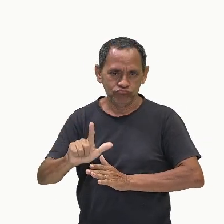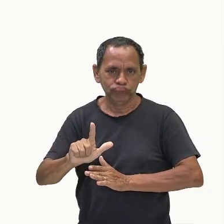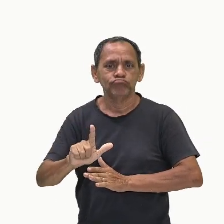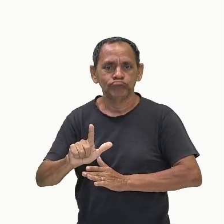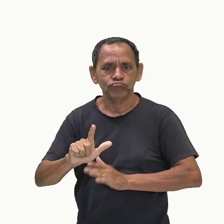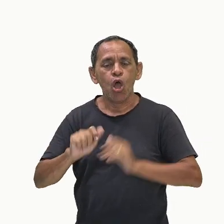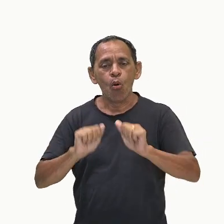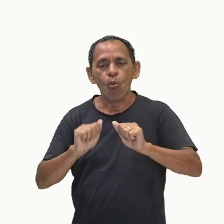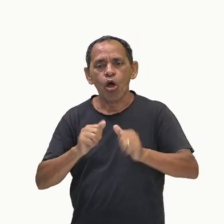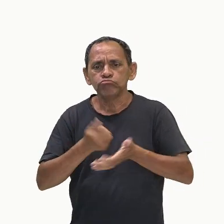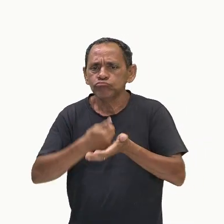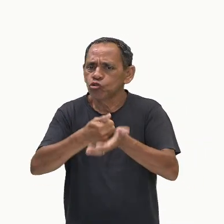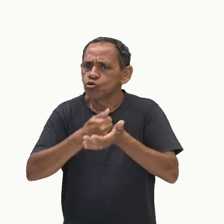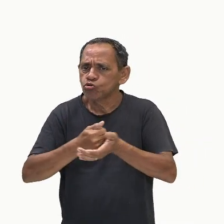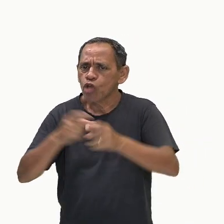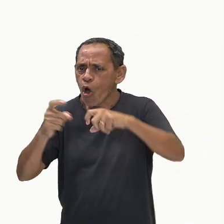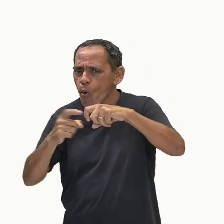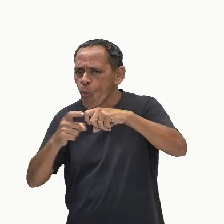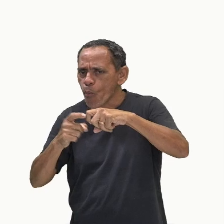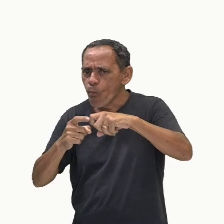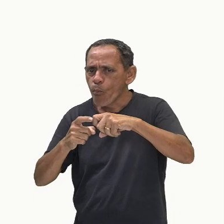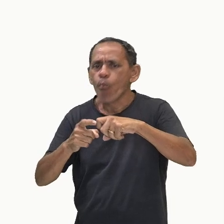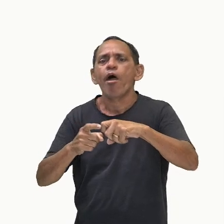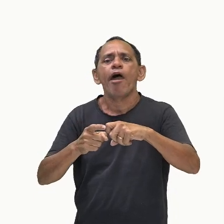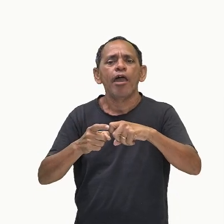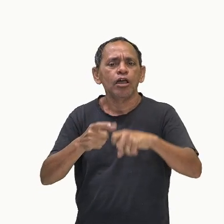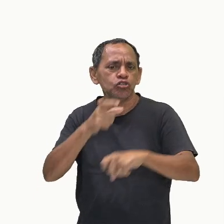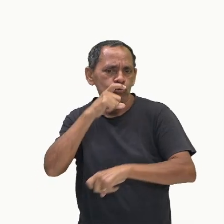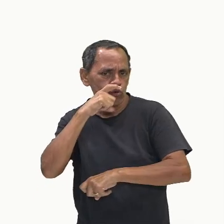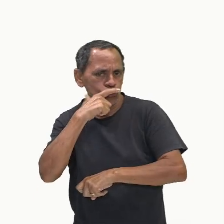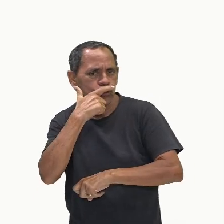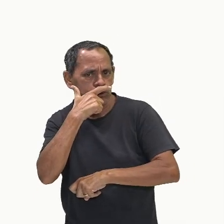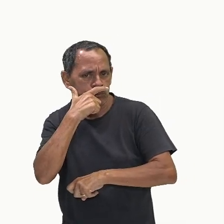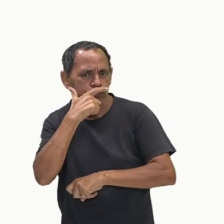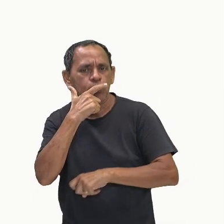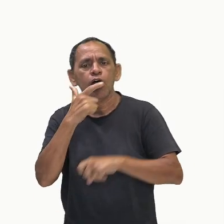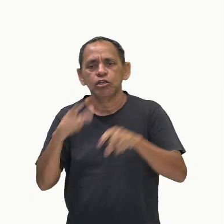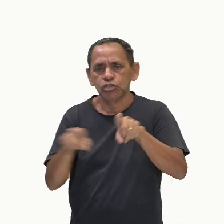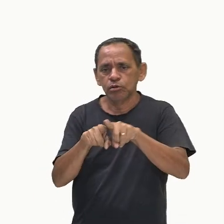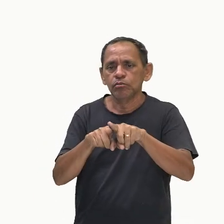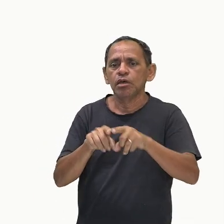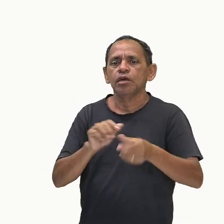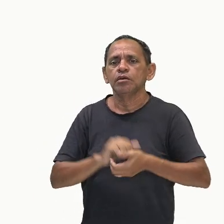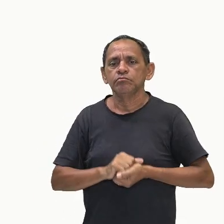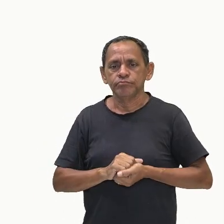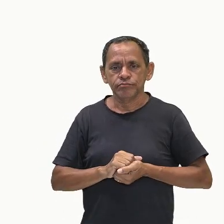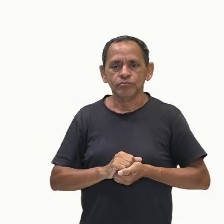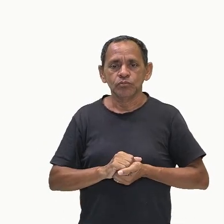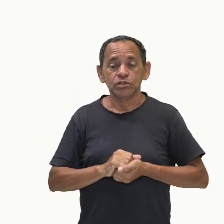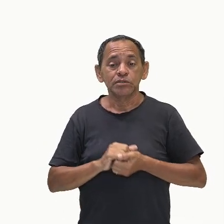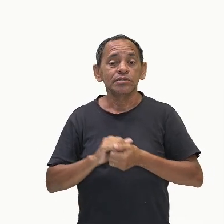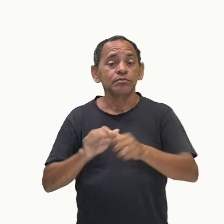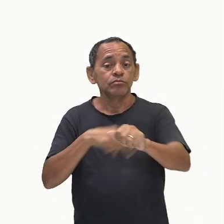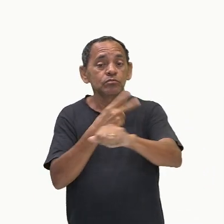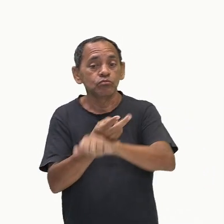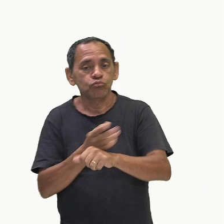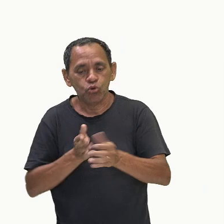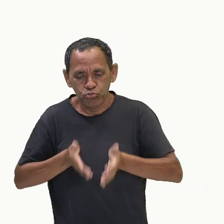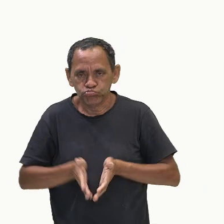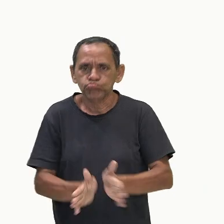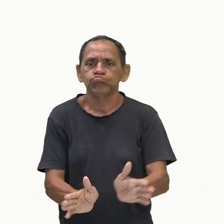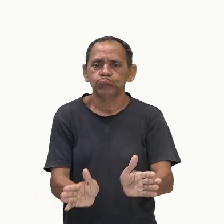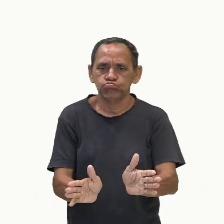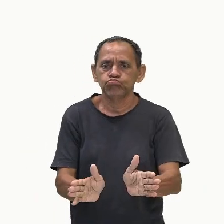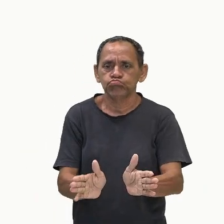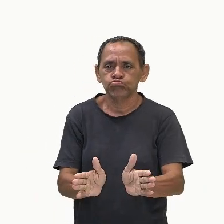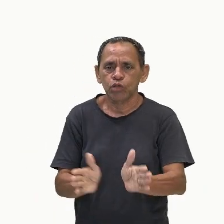pais a planejarem o tratamento e os cuidados necessários para o bebê após o nascimento. Isso pode incluir